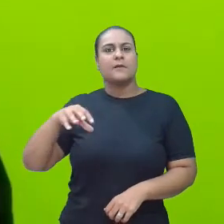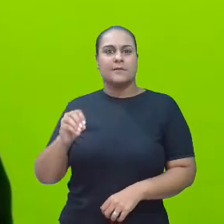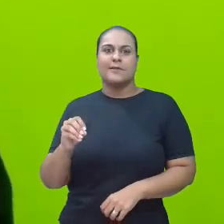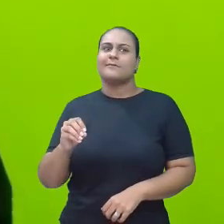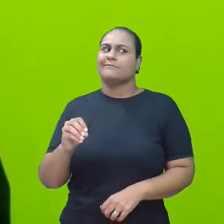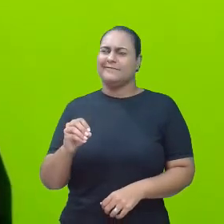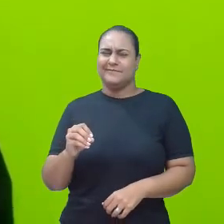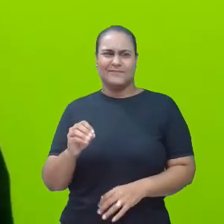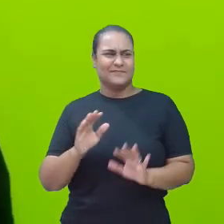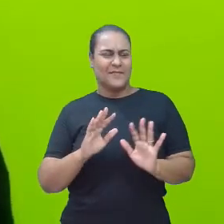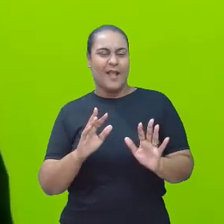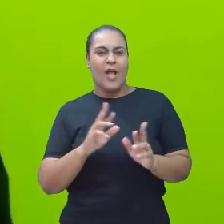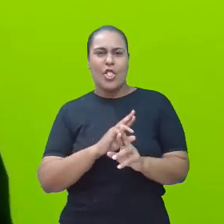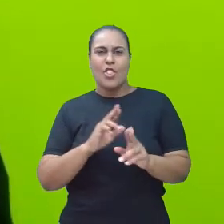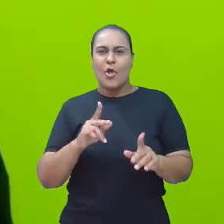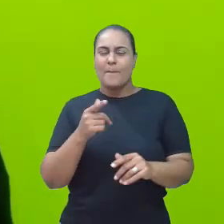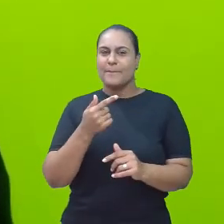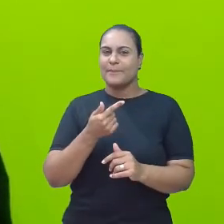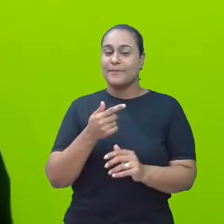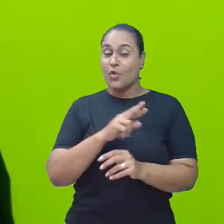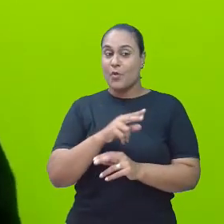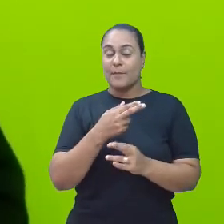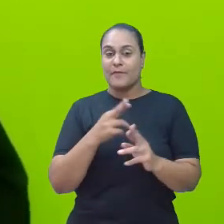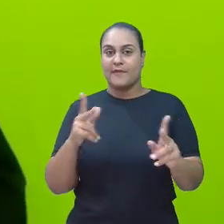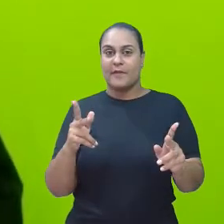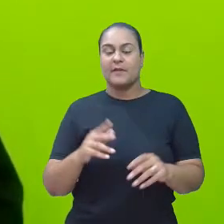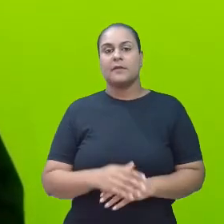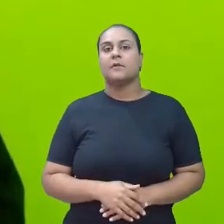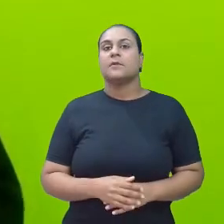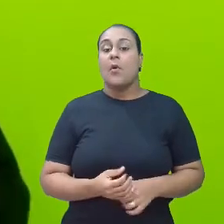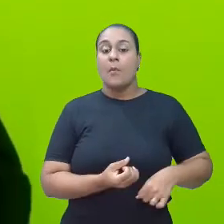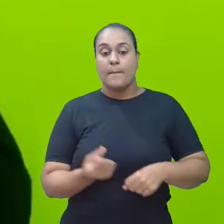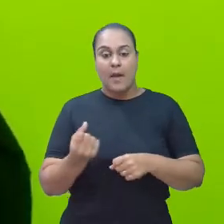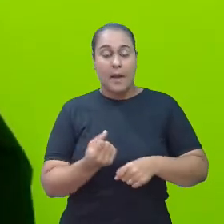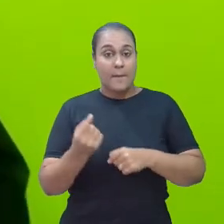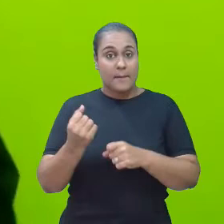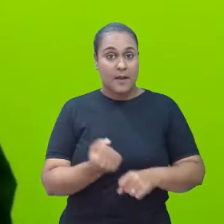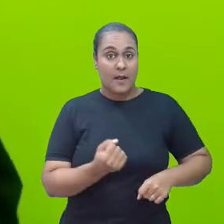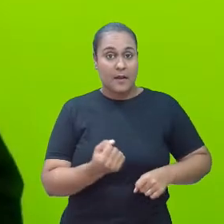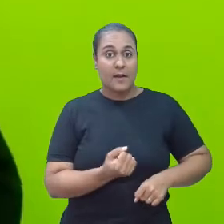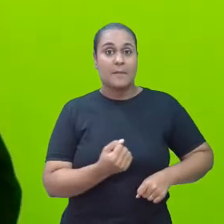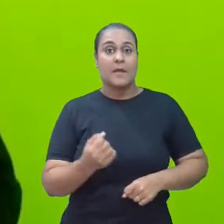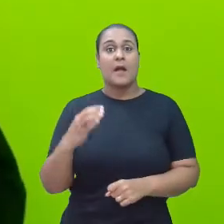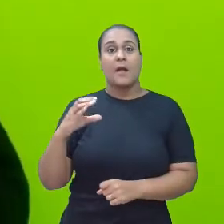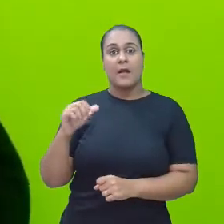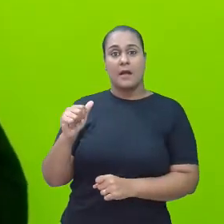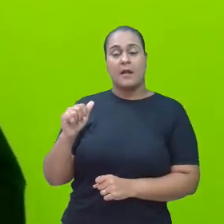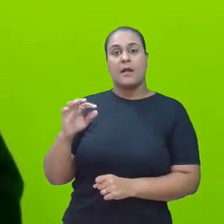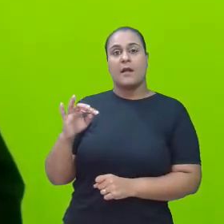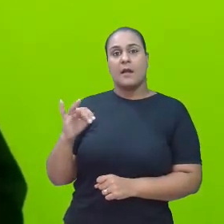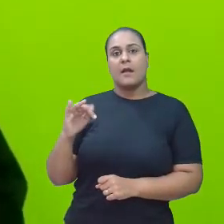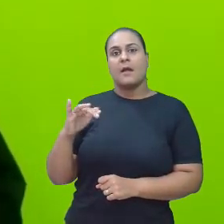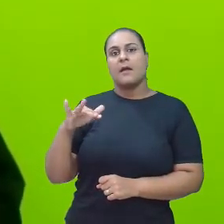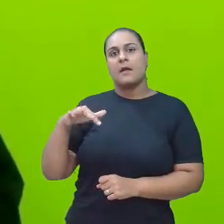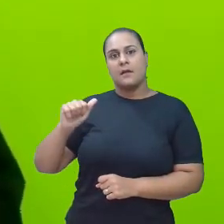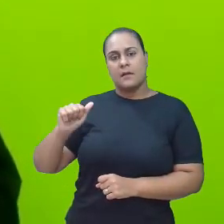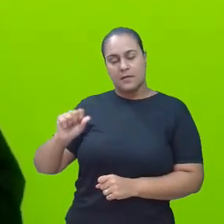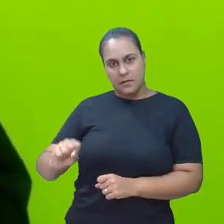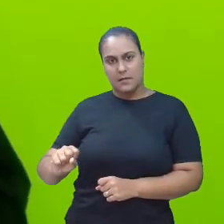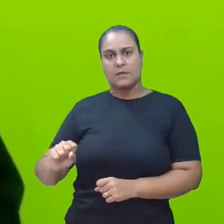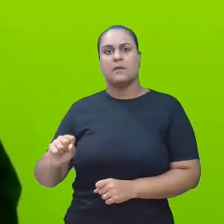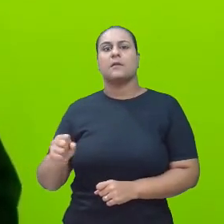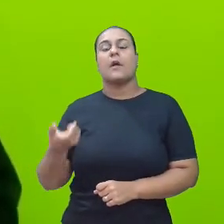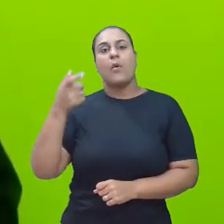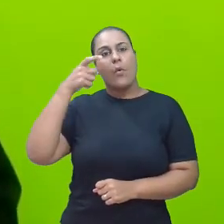Boi. E aí tem isso, o Caboclinhos, as Catirinas, o Bumba Meu Boi, o Boi